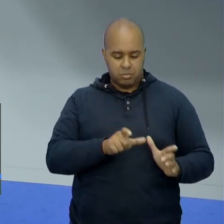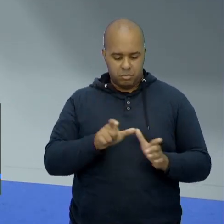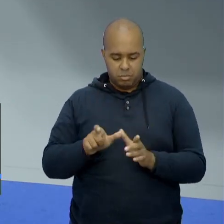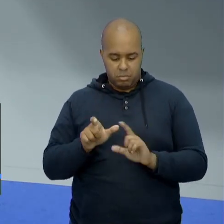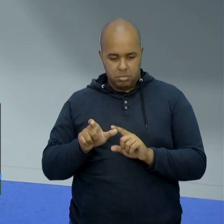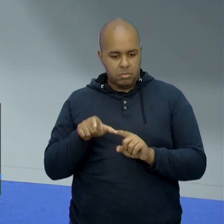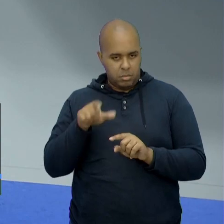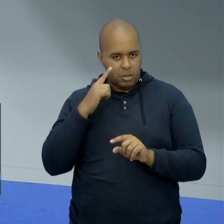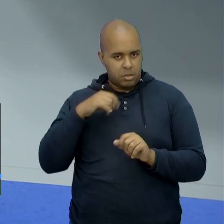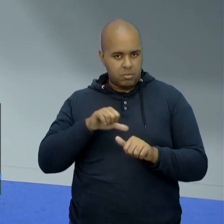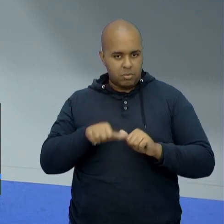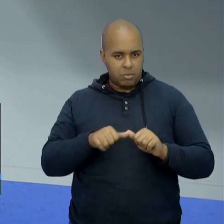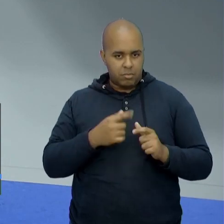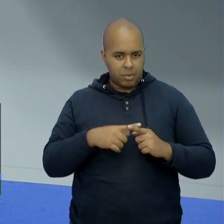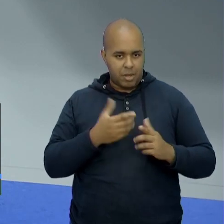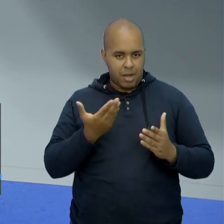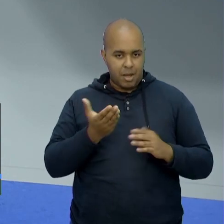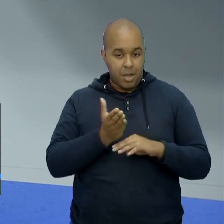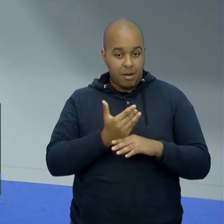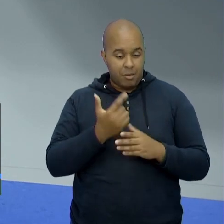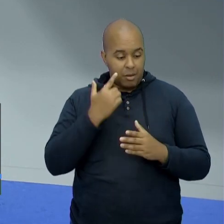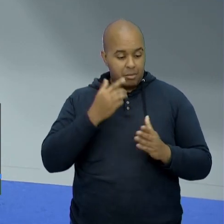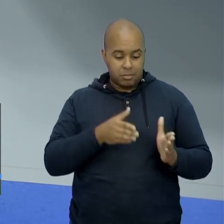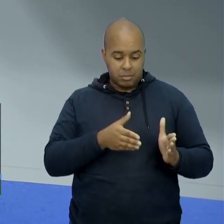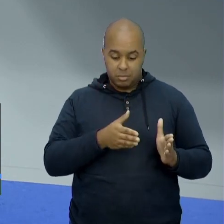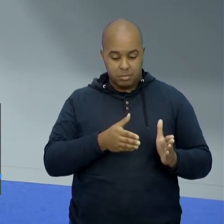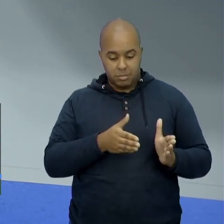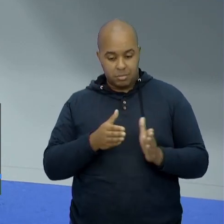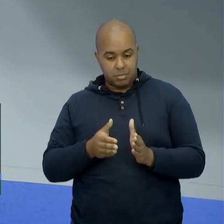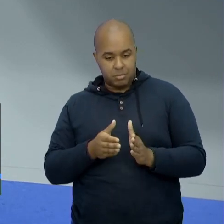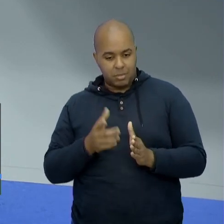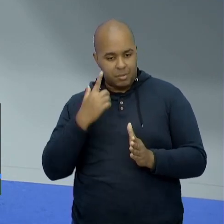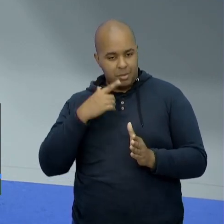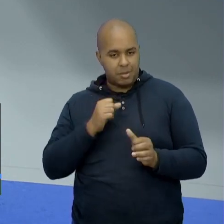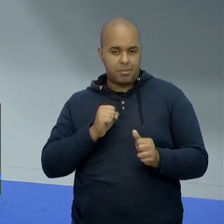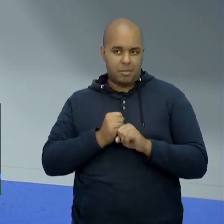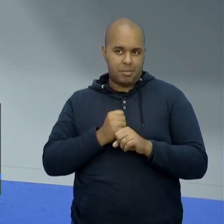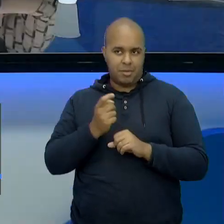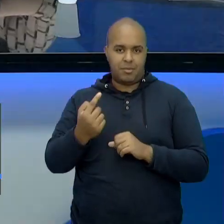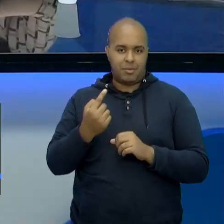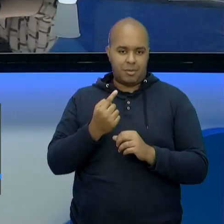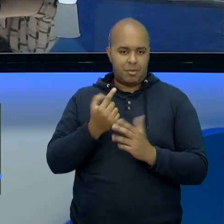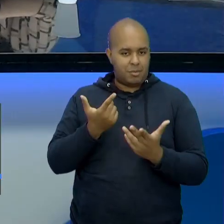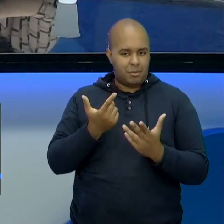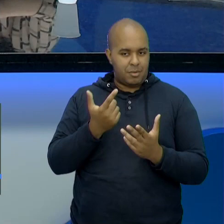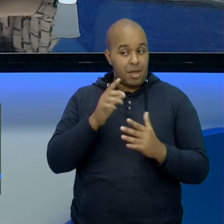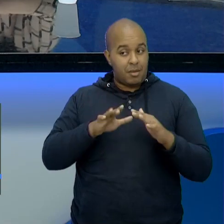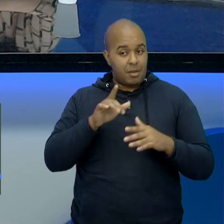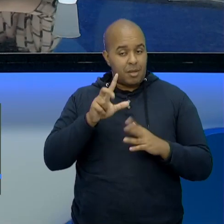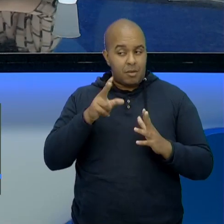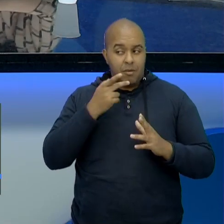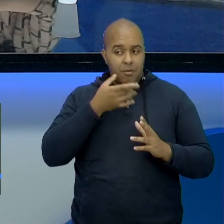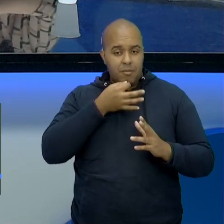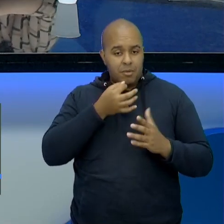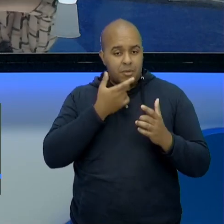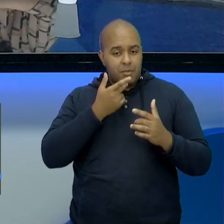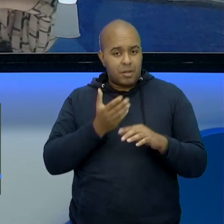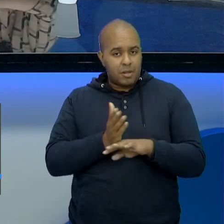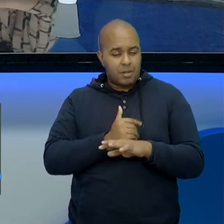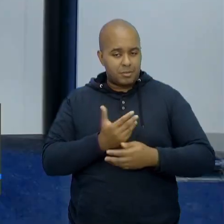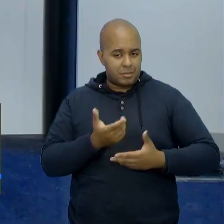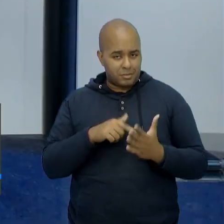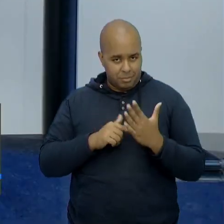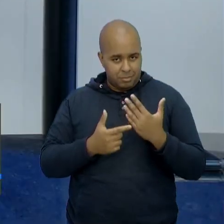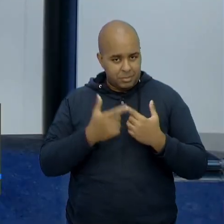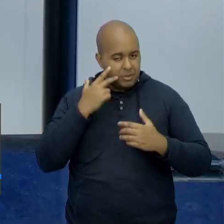isso mudou, porque agora a produtora tem que dar um passo a menos para pegar meu celular. E às vezes é aquilo que eu comentei, né? Ele